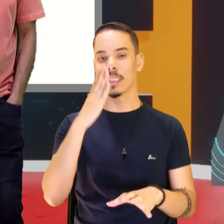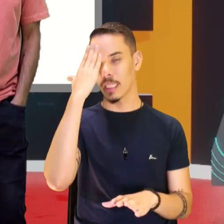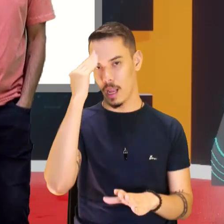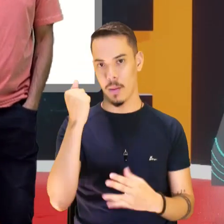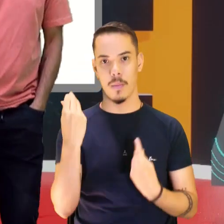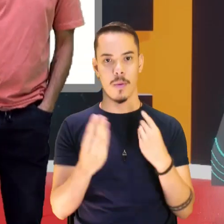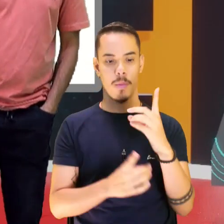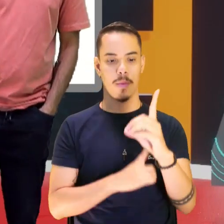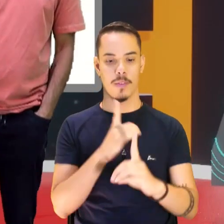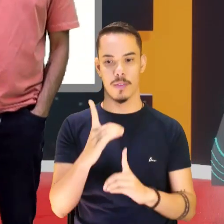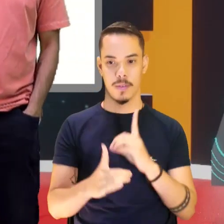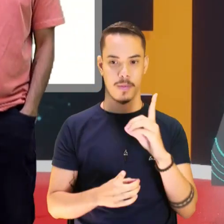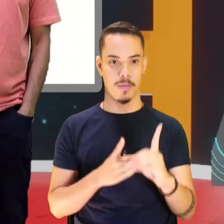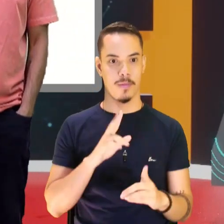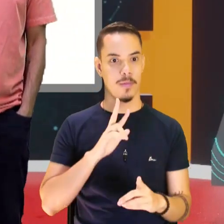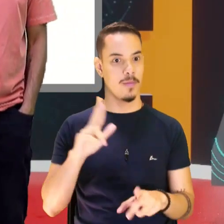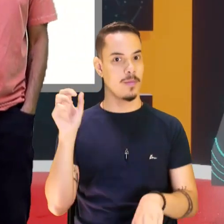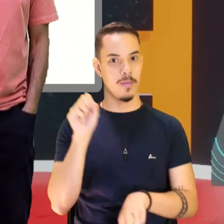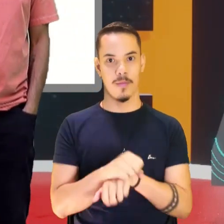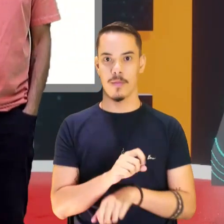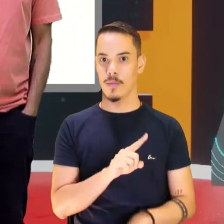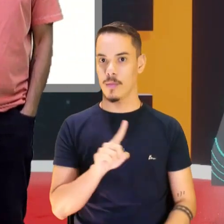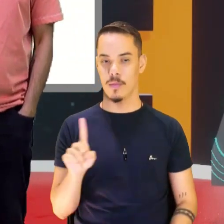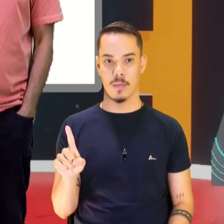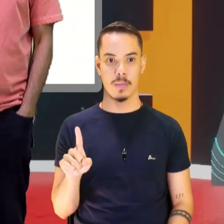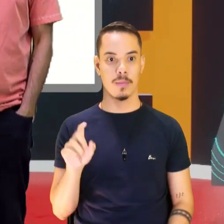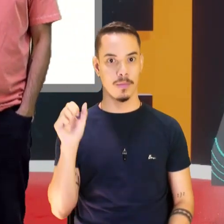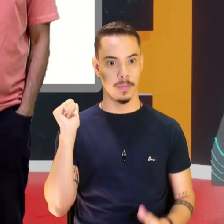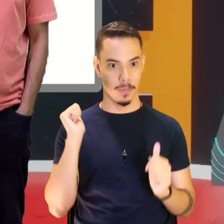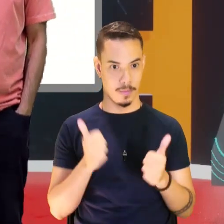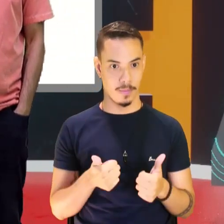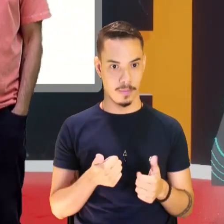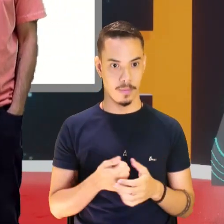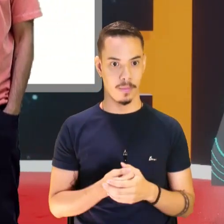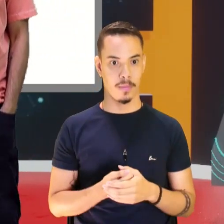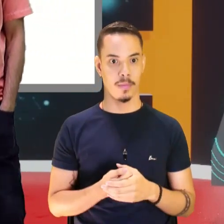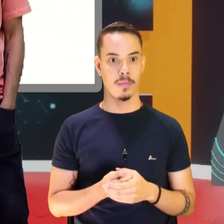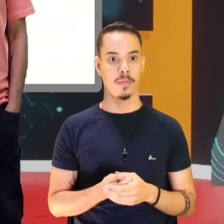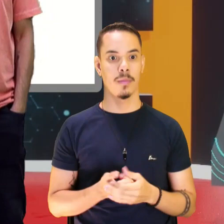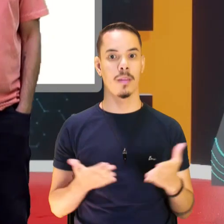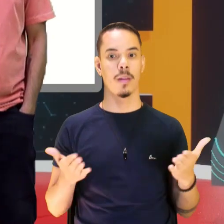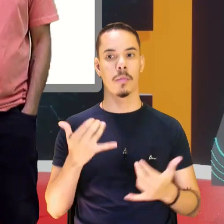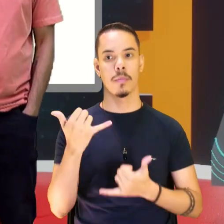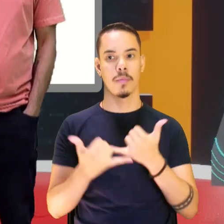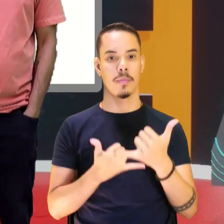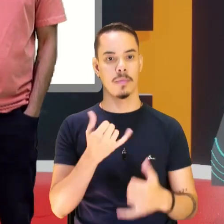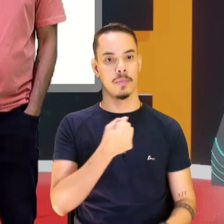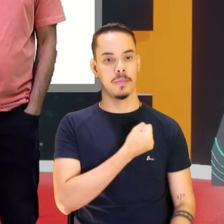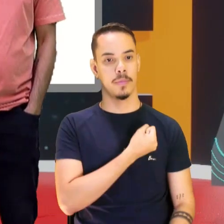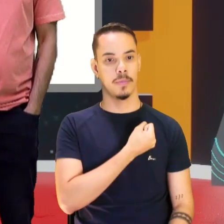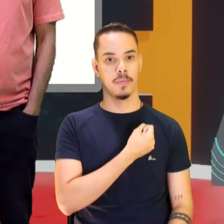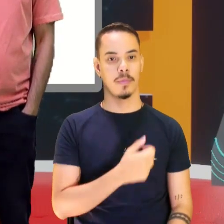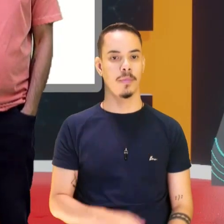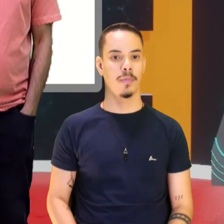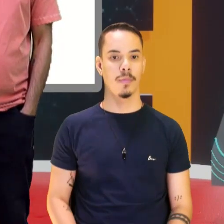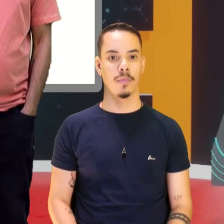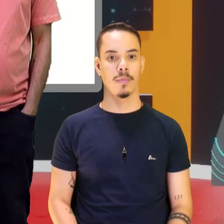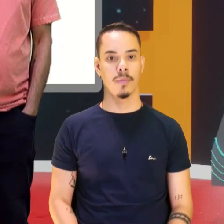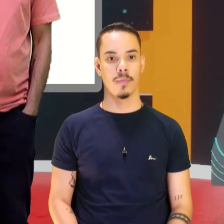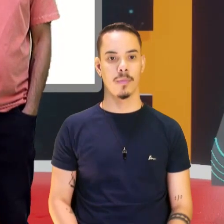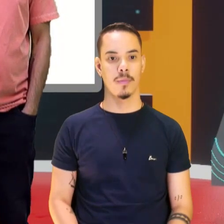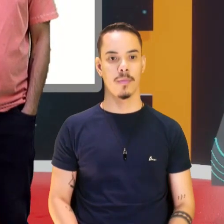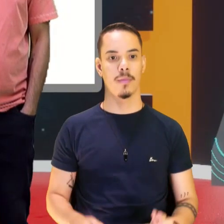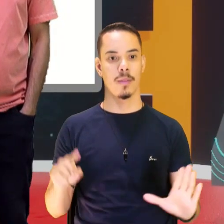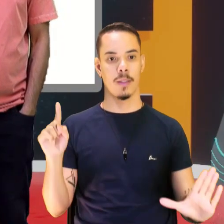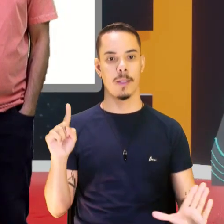aqui é dinâmico, ele não é estático, não. Beleza? Vamos lá então para agora o Brincando com os Números. Olha lá, qual é a perguntinha de hoje?